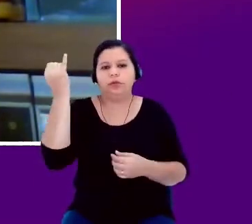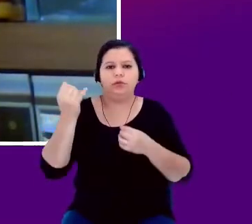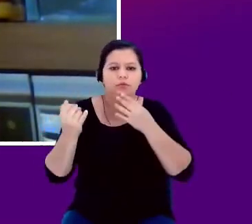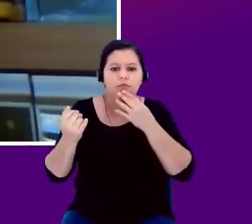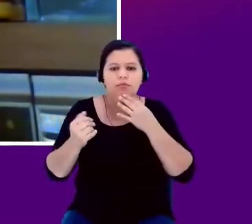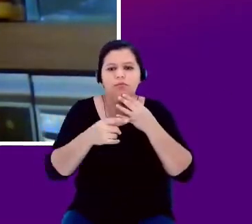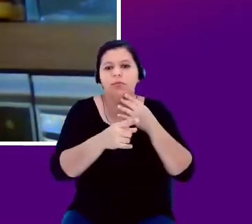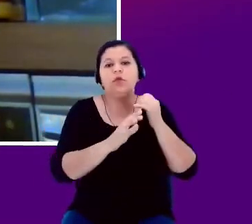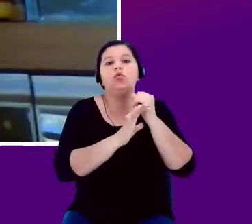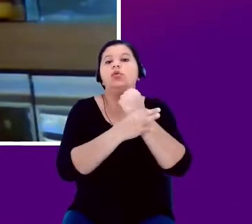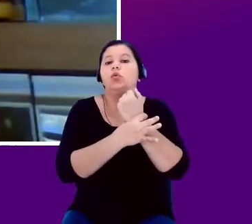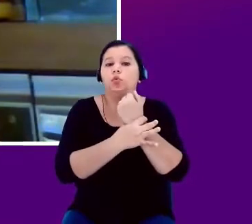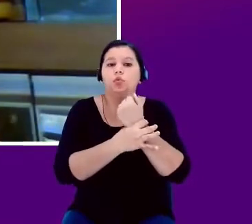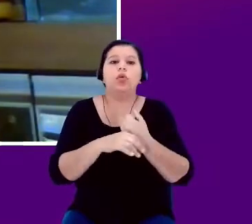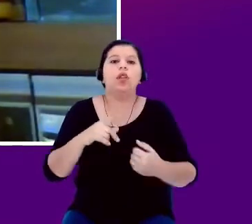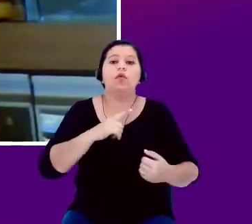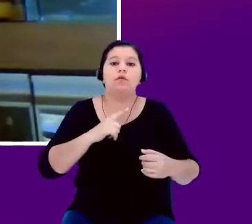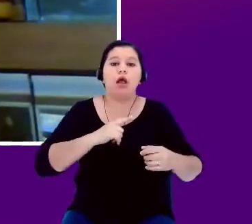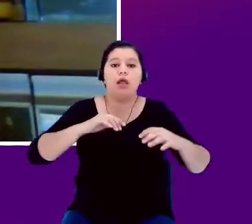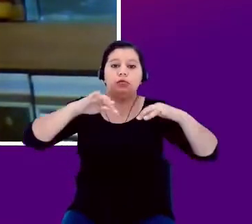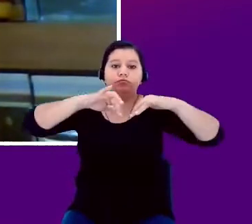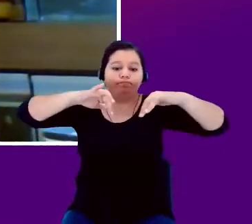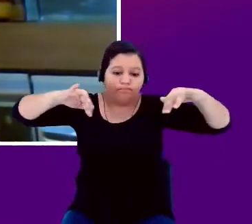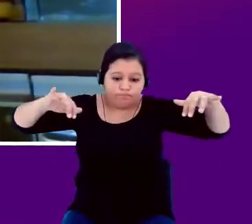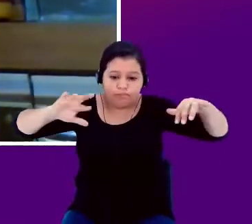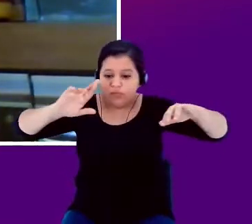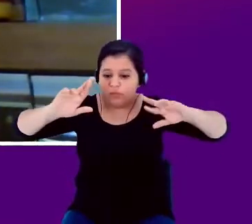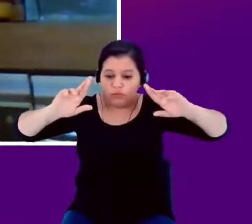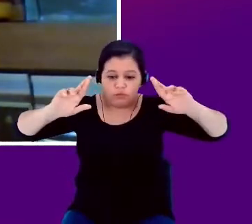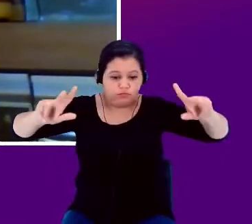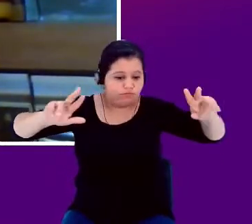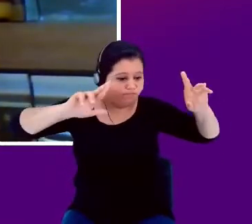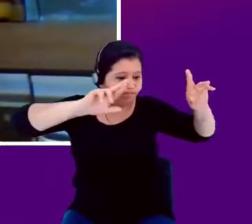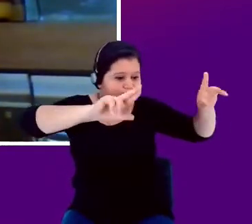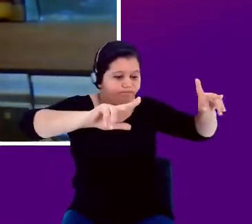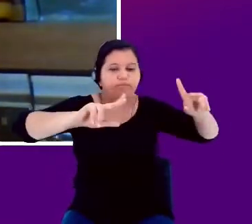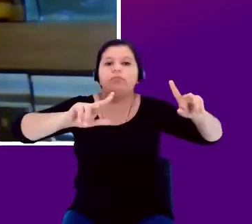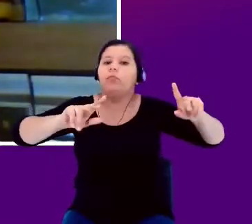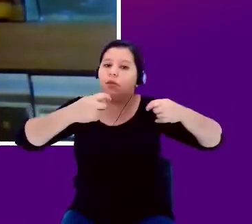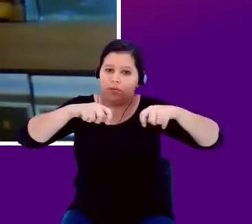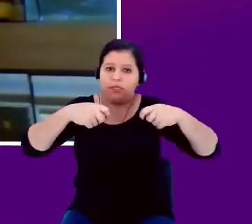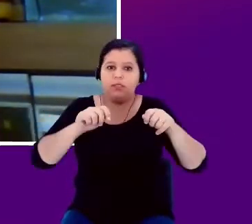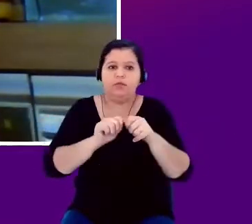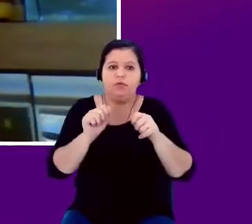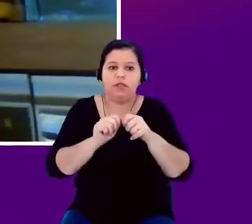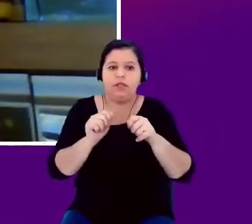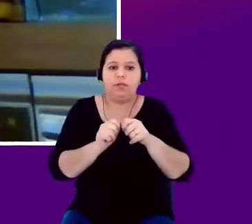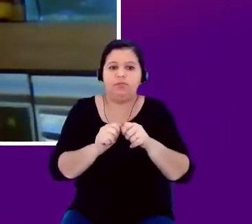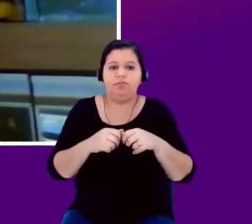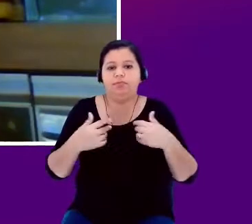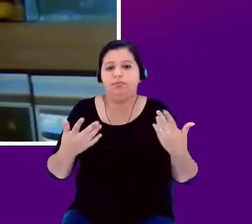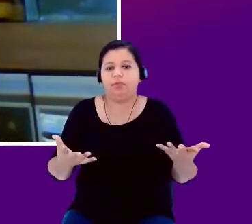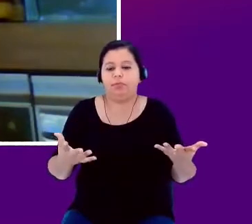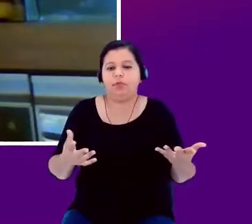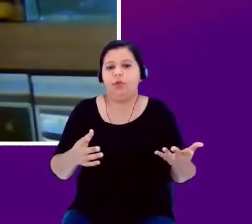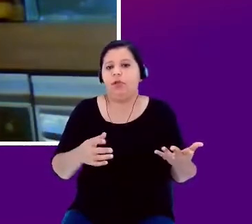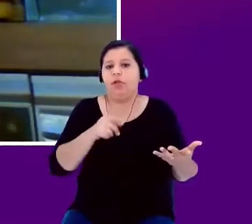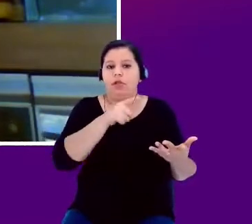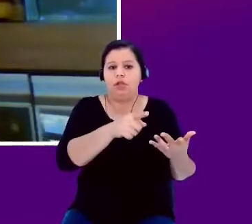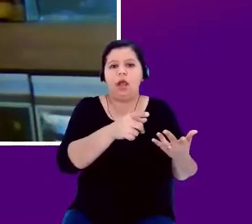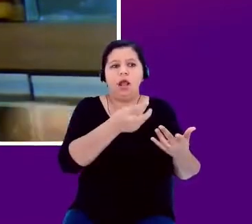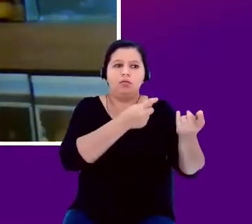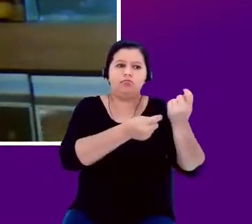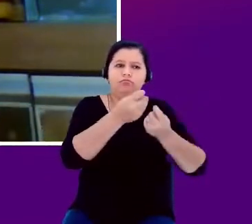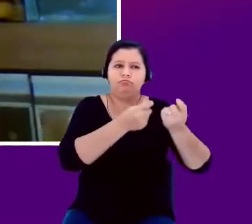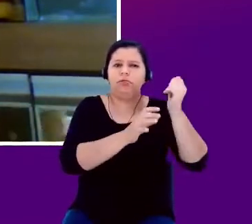ele faz distinção, ele precisa fazer distinção. É evidente que não, na entidade seguradora